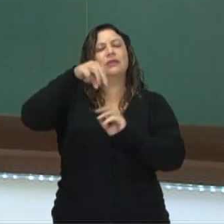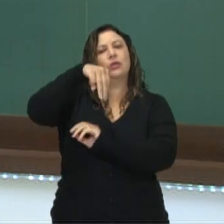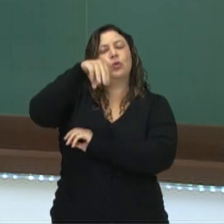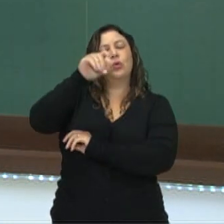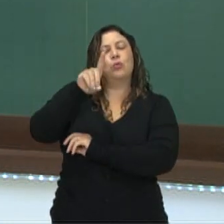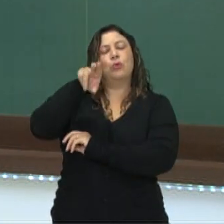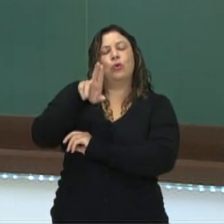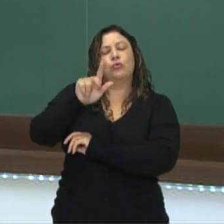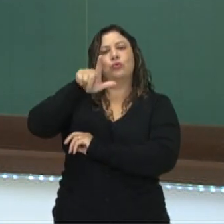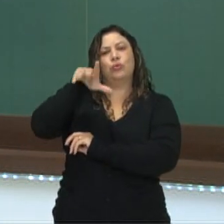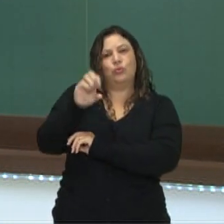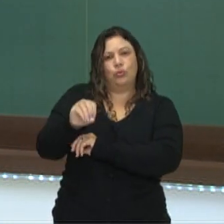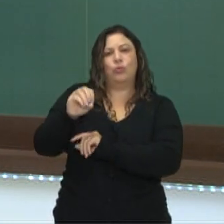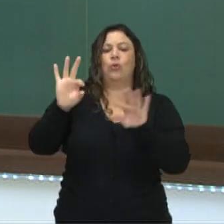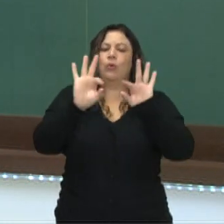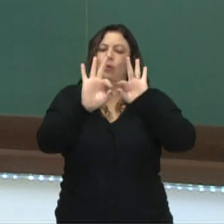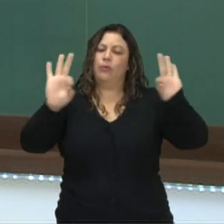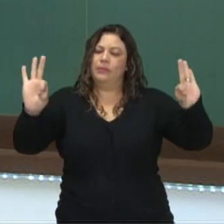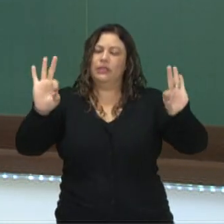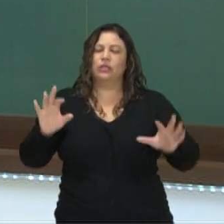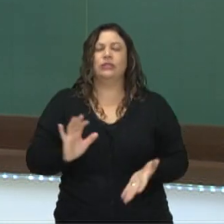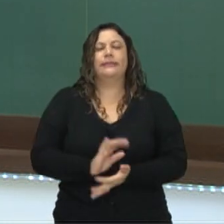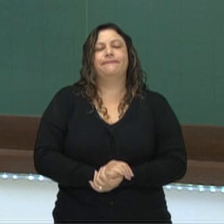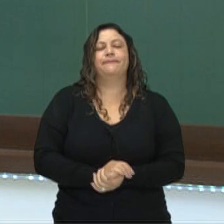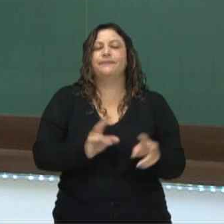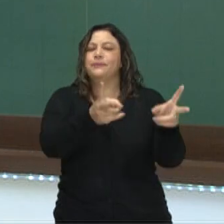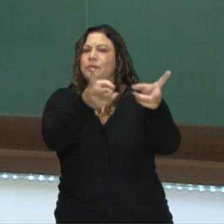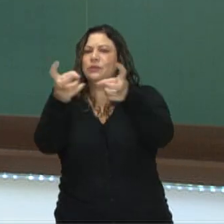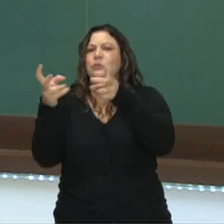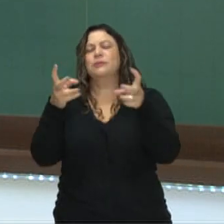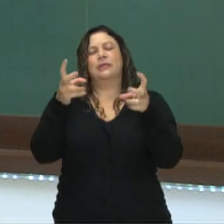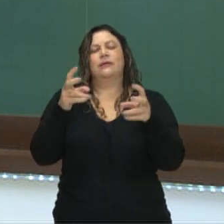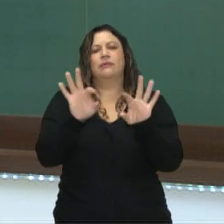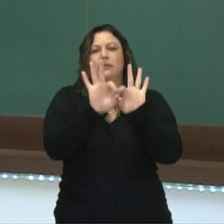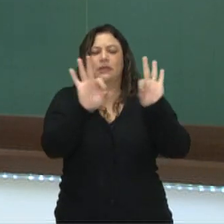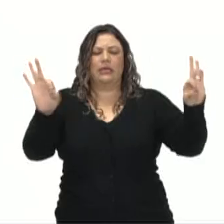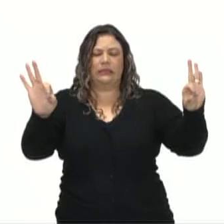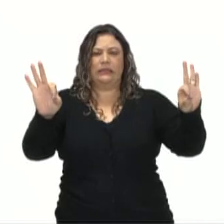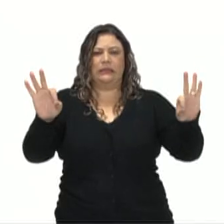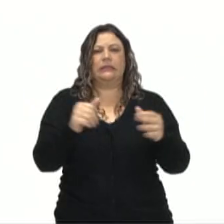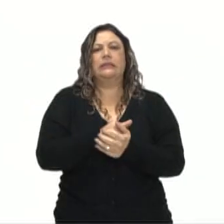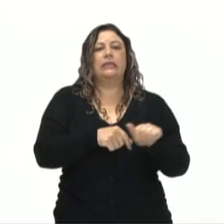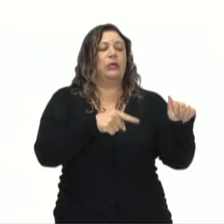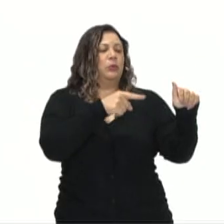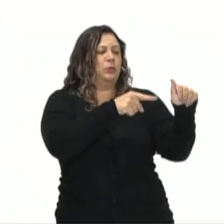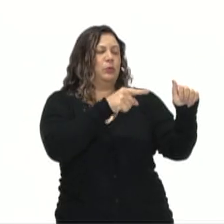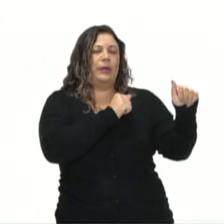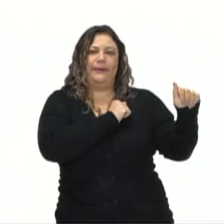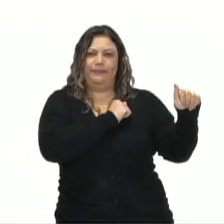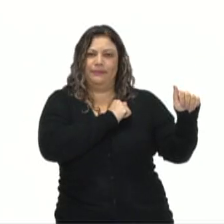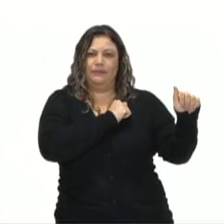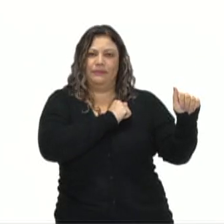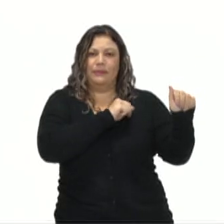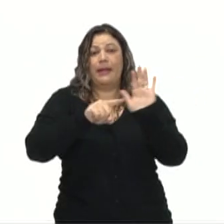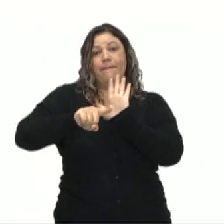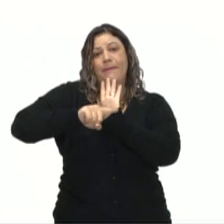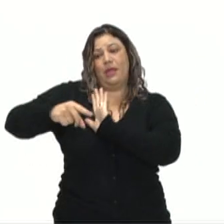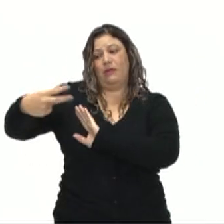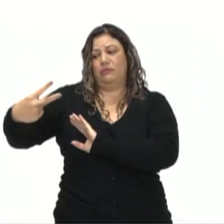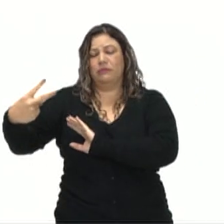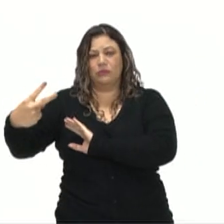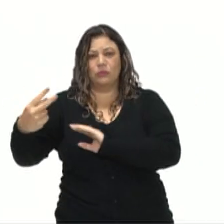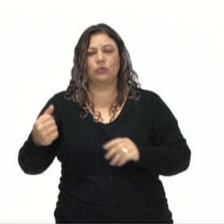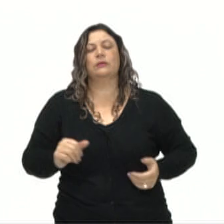uma medida, tá bom? Então, observe o seguinte. Então, a distância do ponto A, representado por menos 2, conforme a reta que eu mostrei